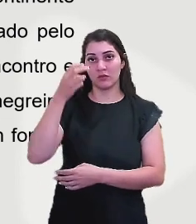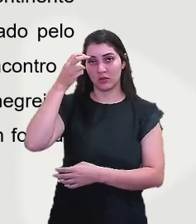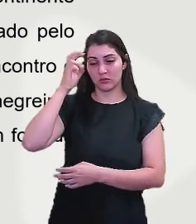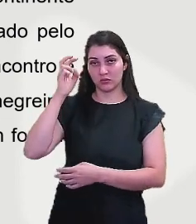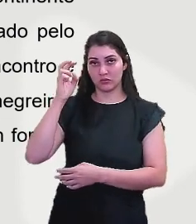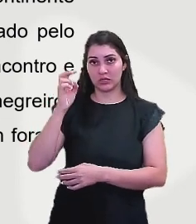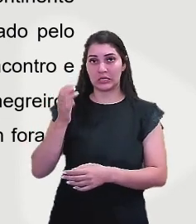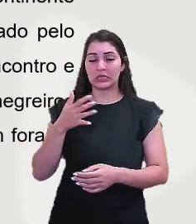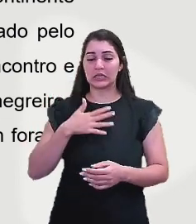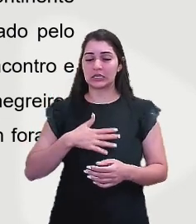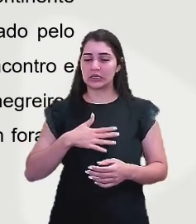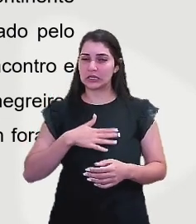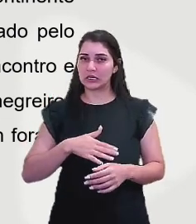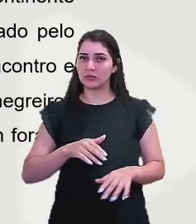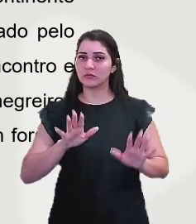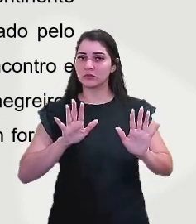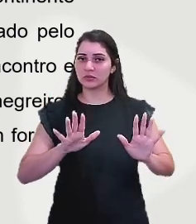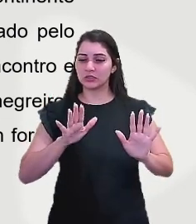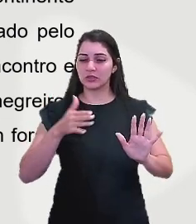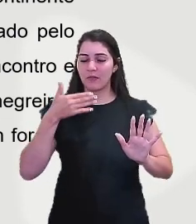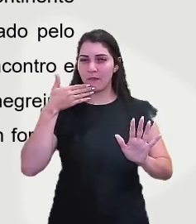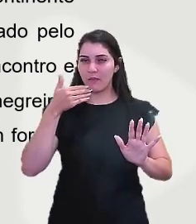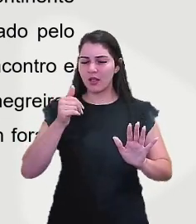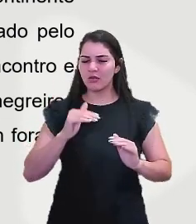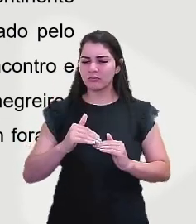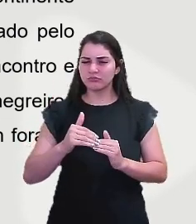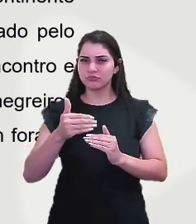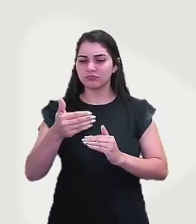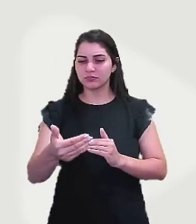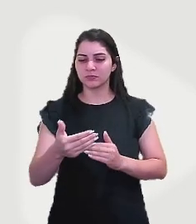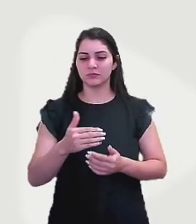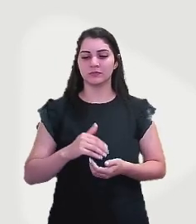que vocês vão entender isso melhor mais para frente.